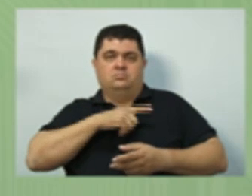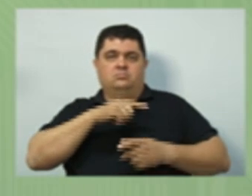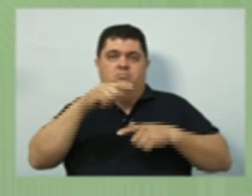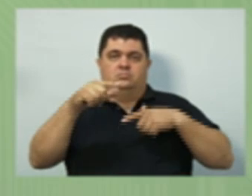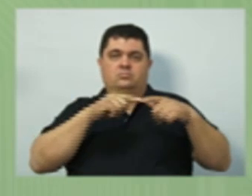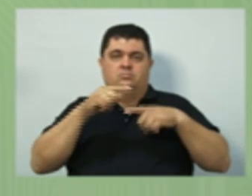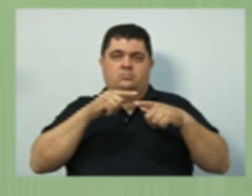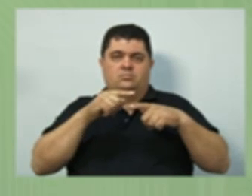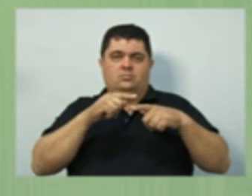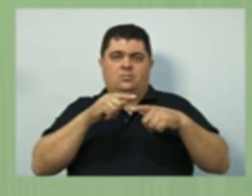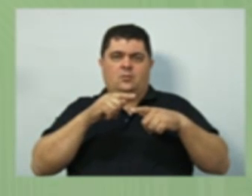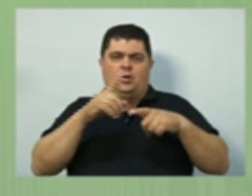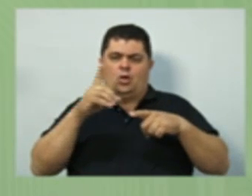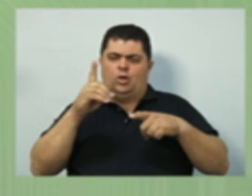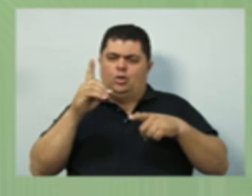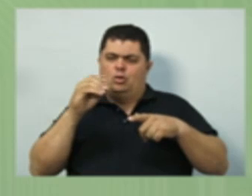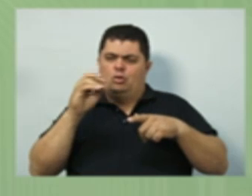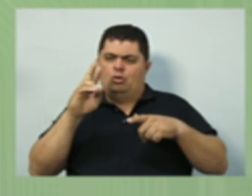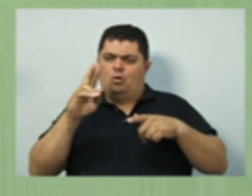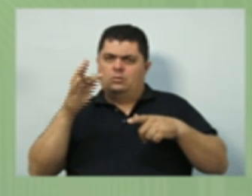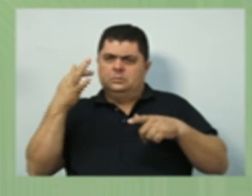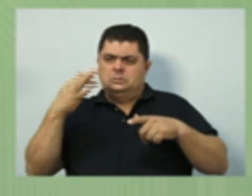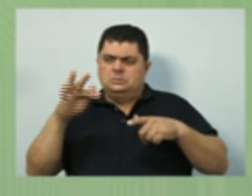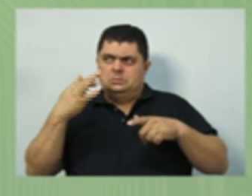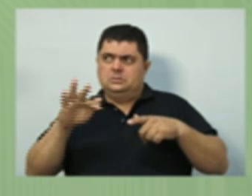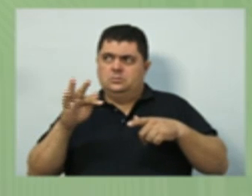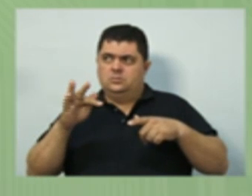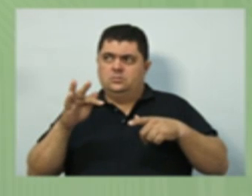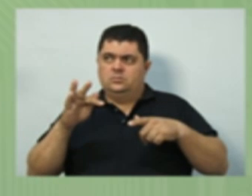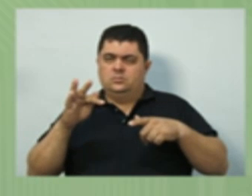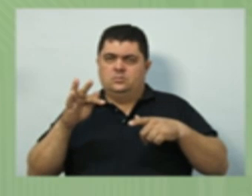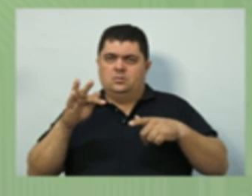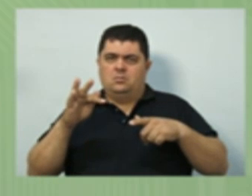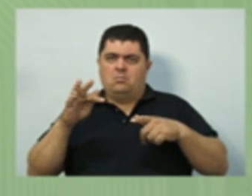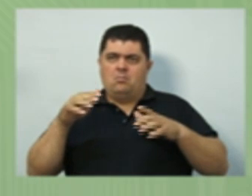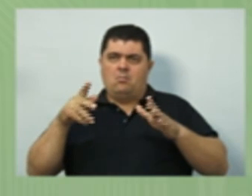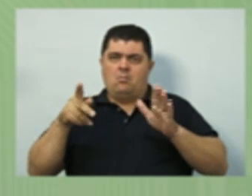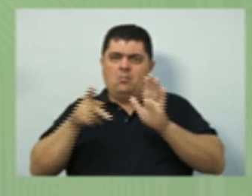trabalho ligado à palavra dor e a dor ligando a uma dor na costa.